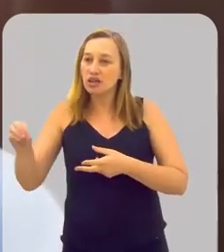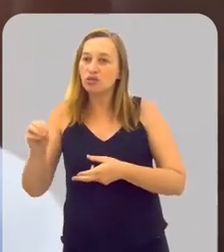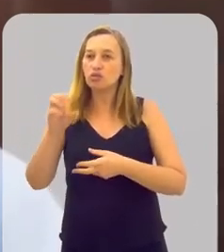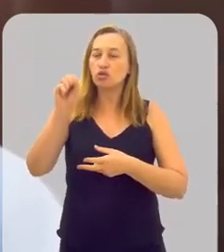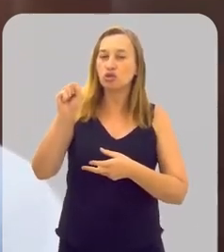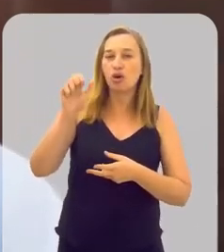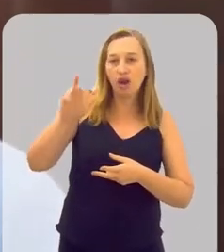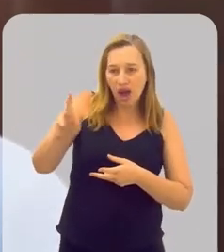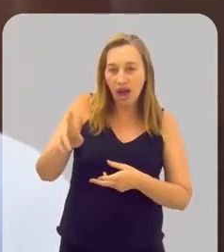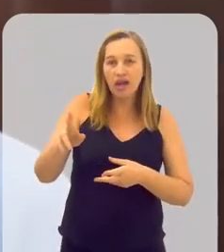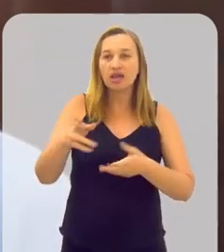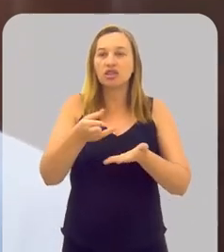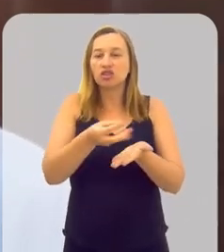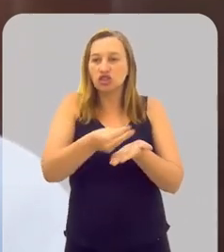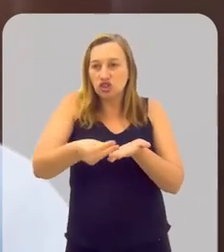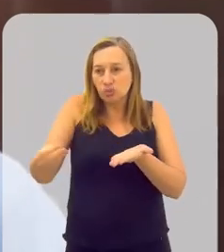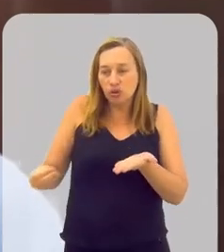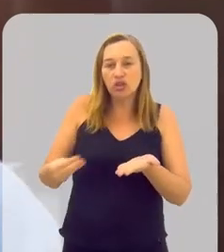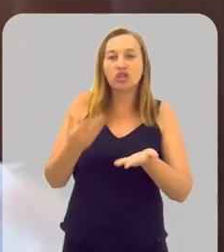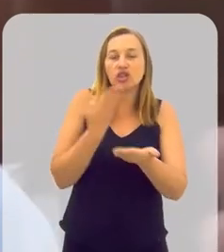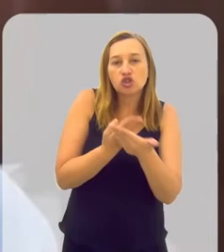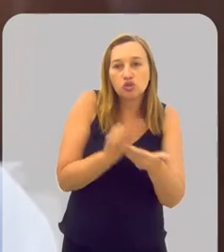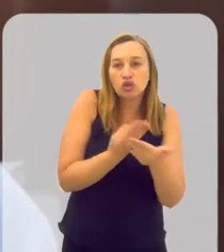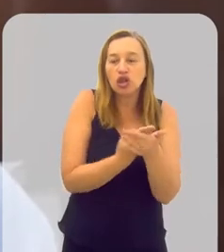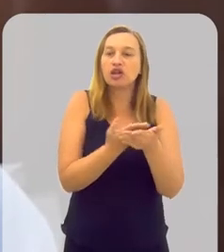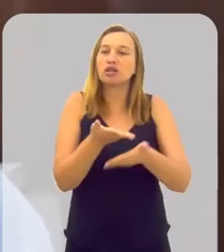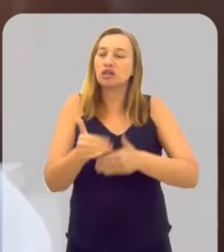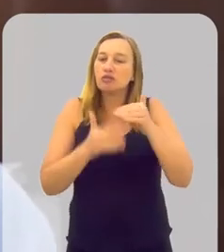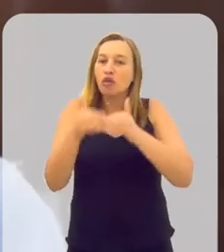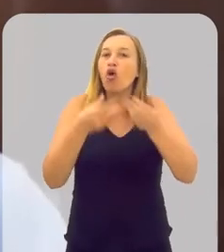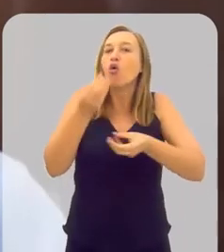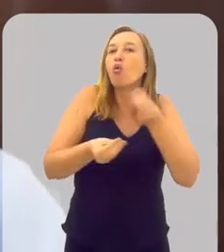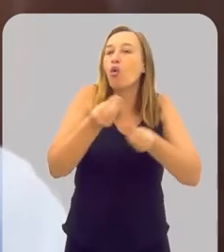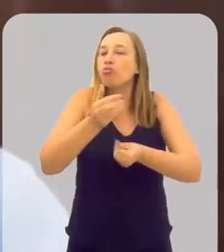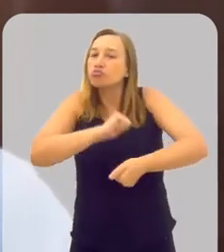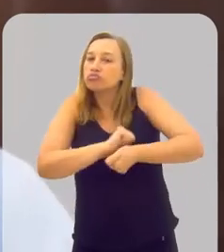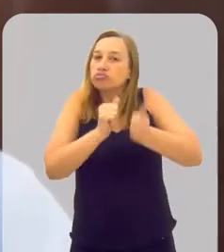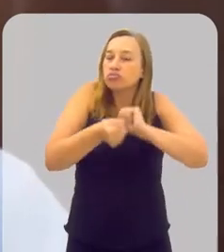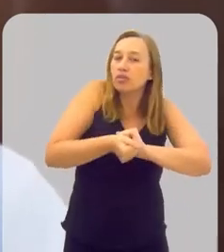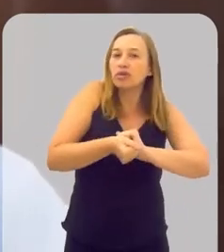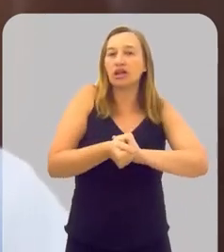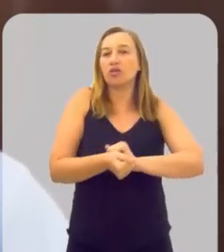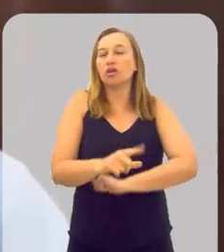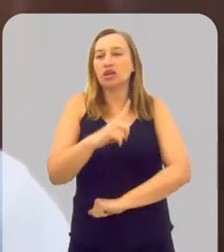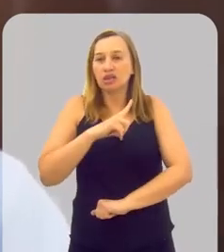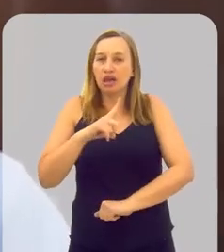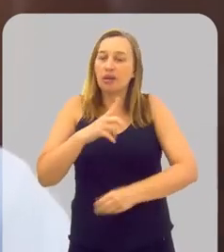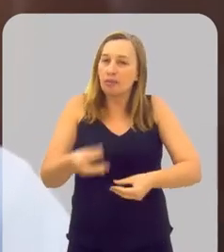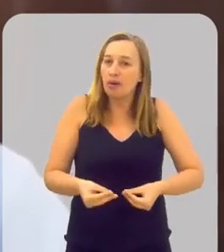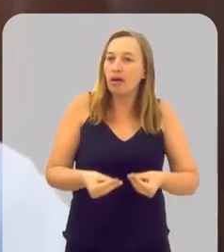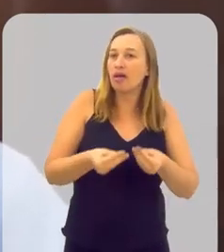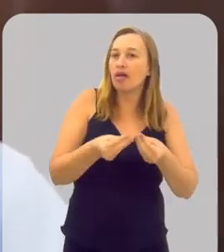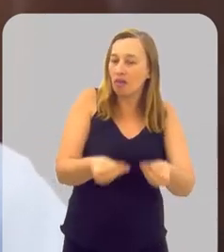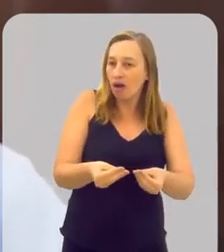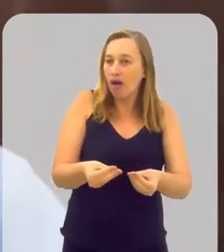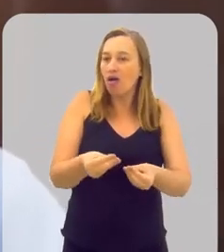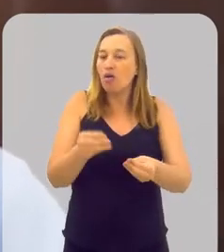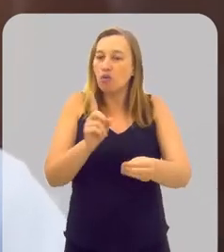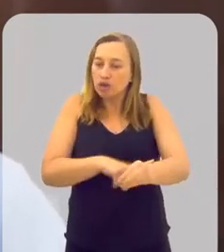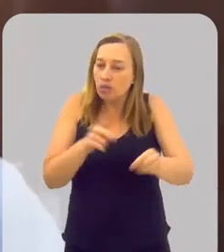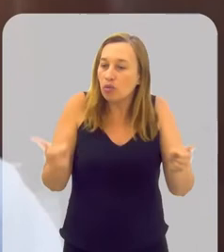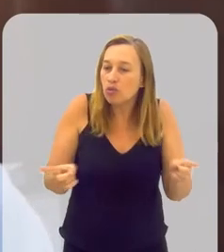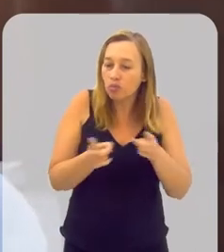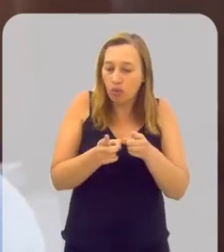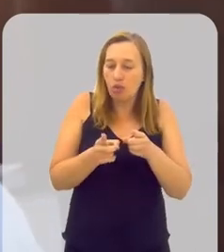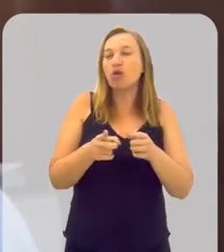geração solar, de geração distribuída. Então, a gente está desenvolvendo, está estudando como que a gente pode adaptar o que a gente tem